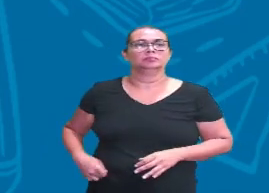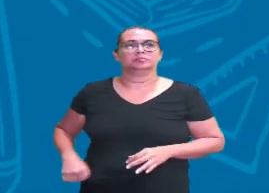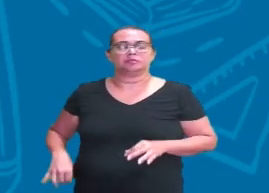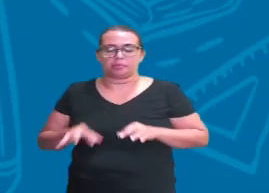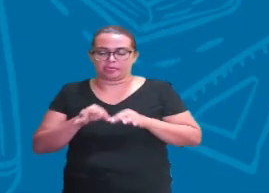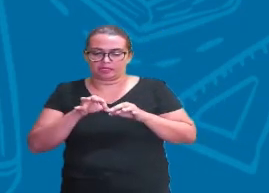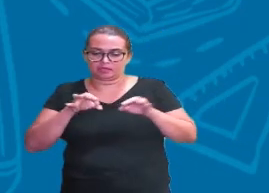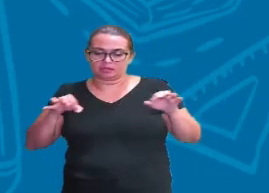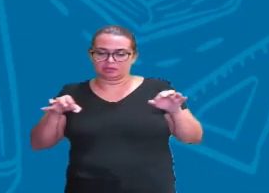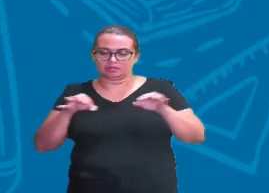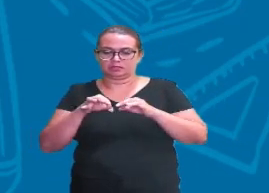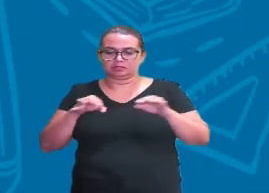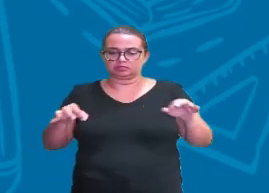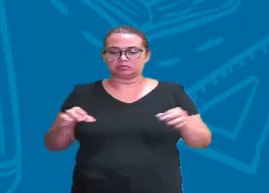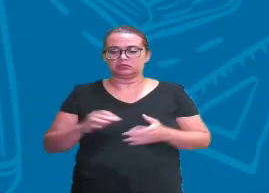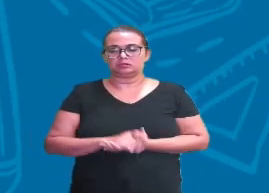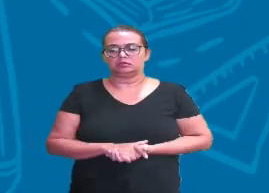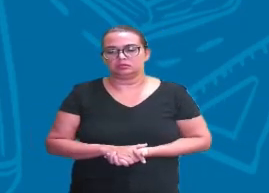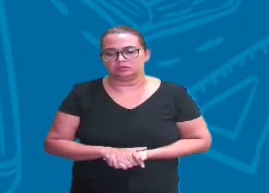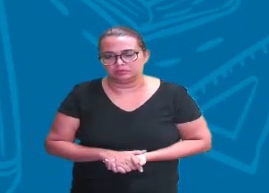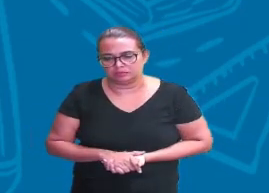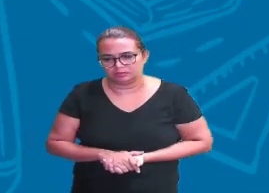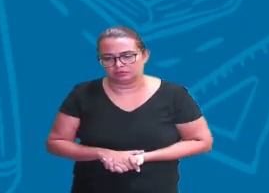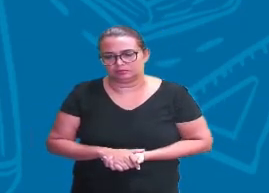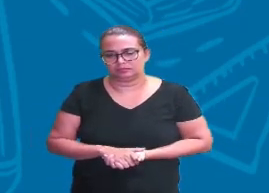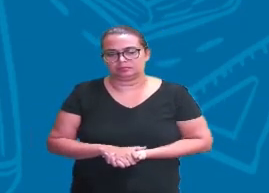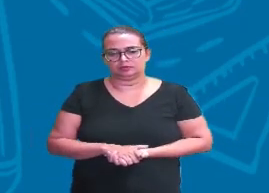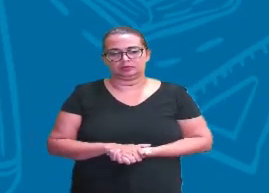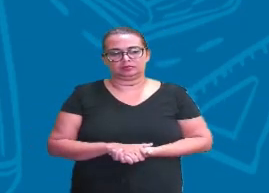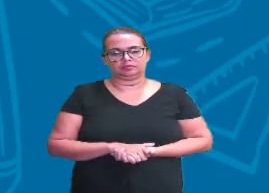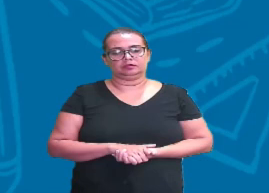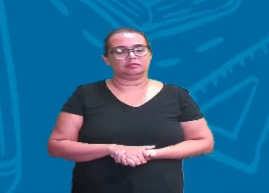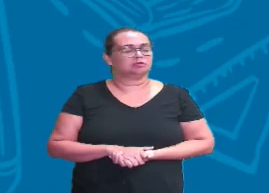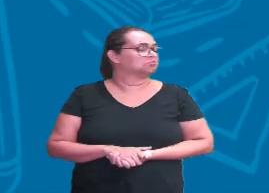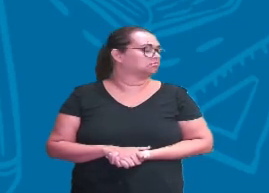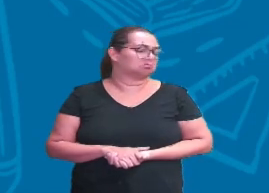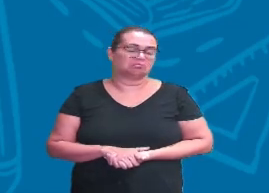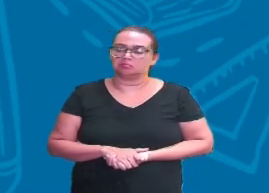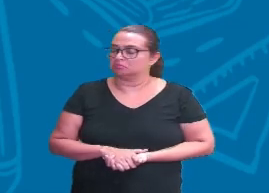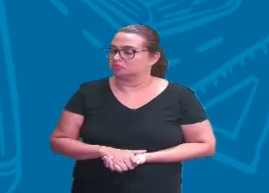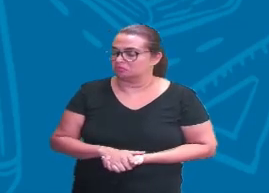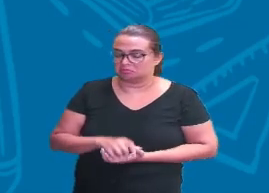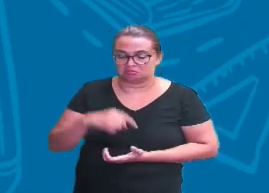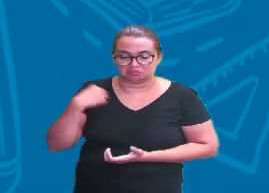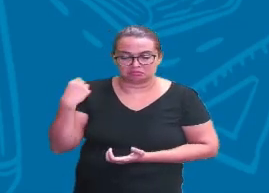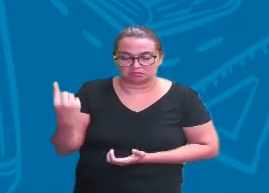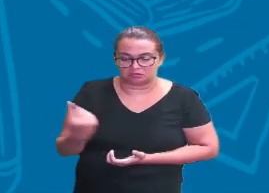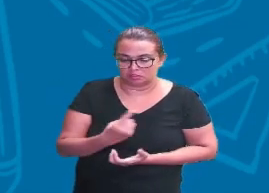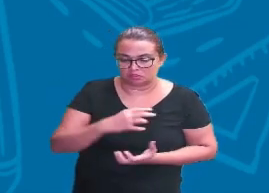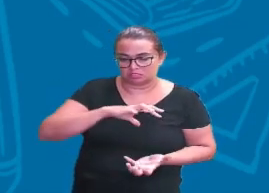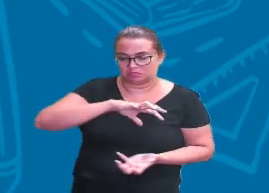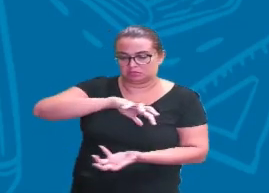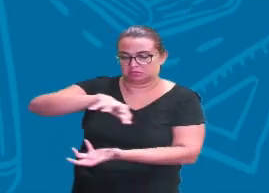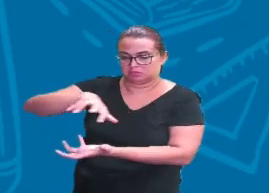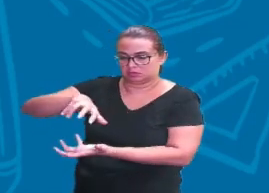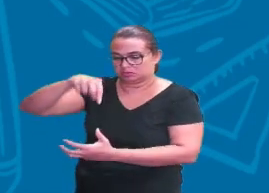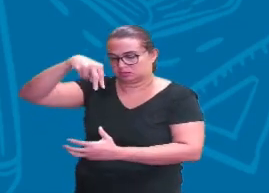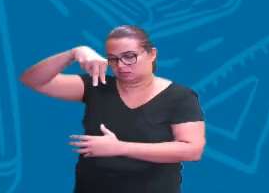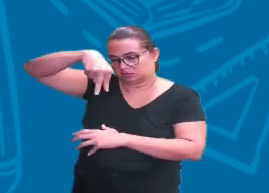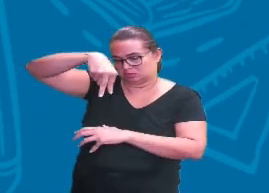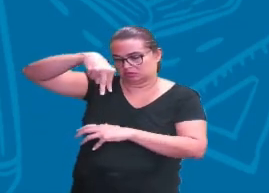gravitação universal. Então aqui, ó, não importa em qual posição você esteja da Terra, não importa se você